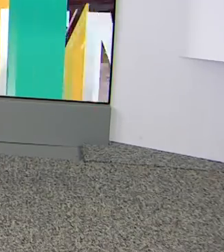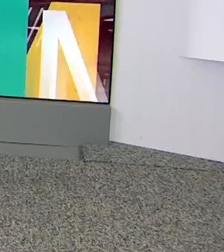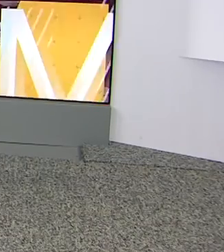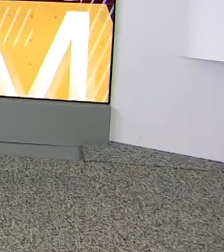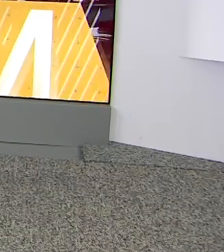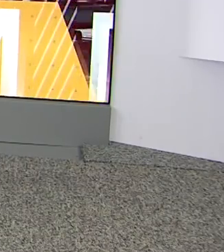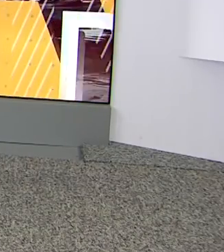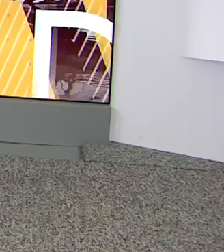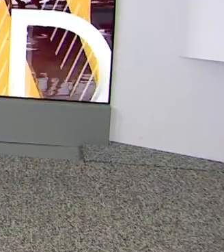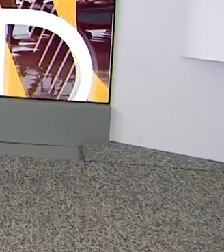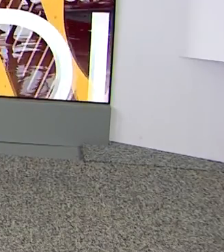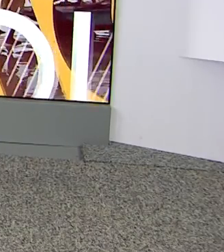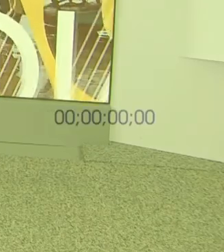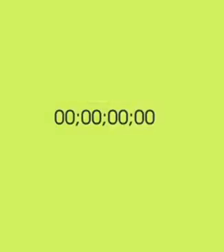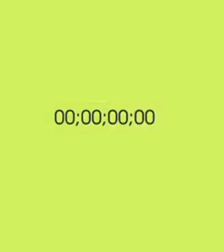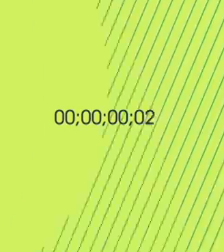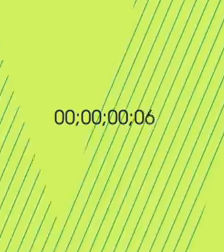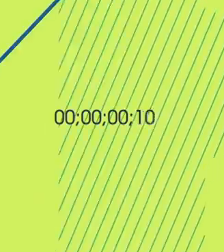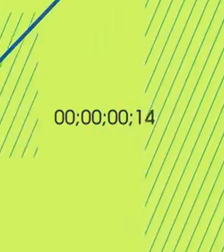da tv brasil